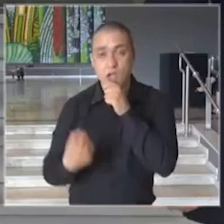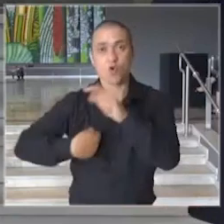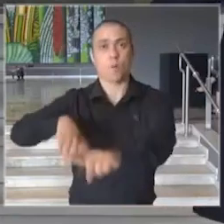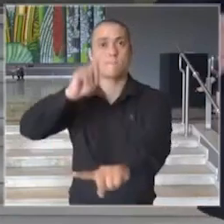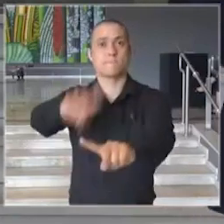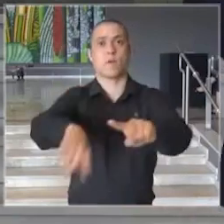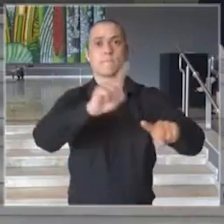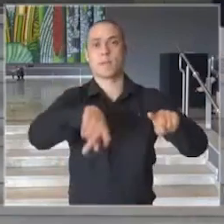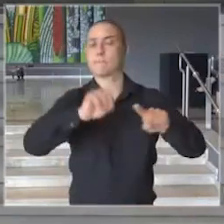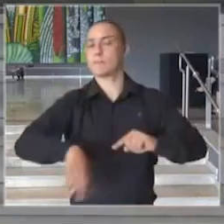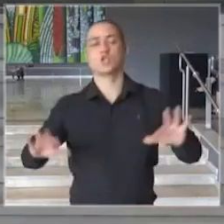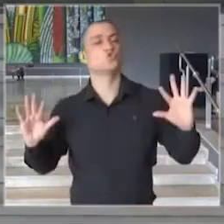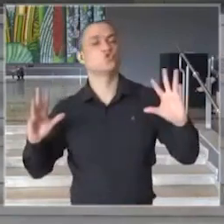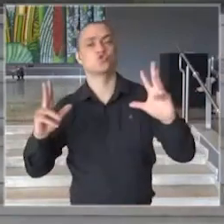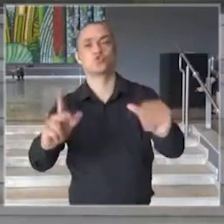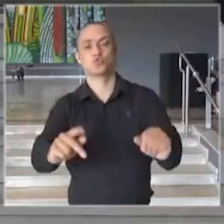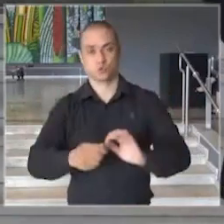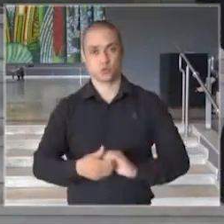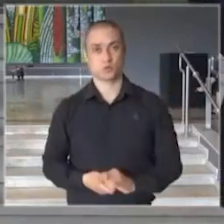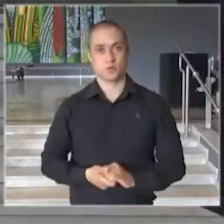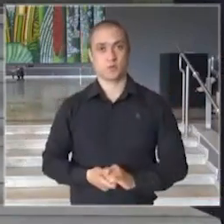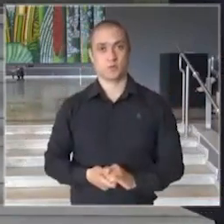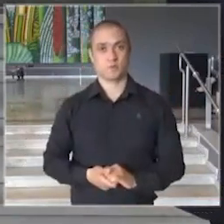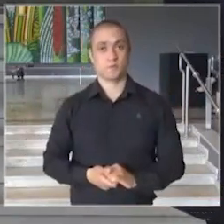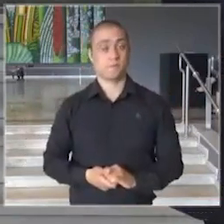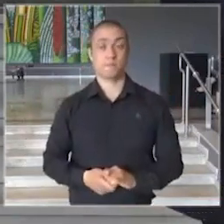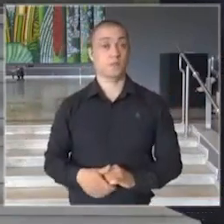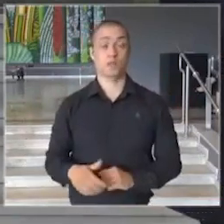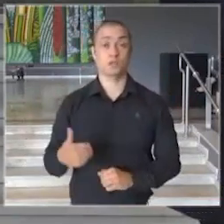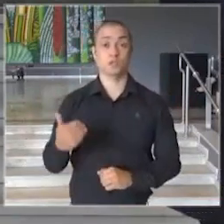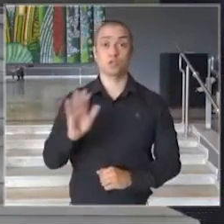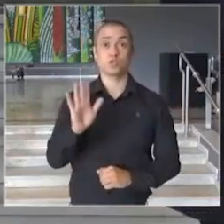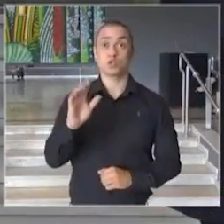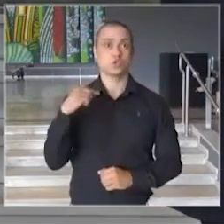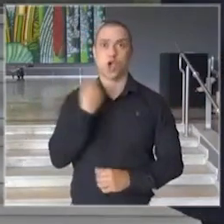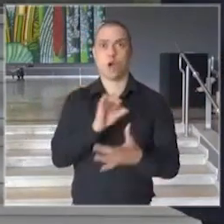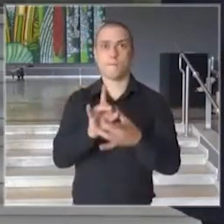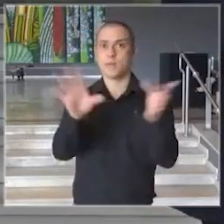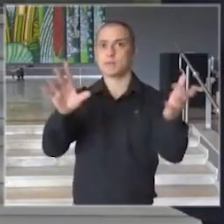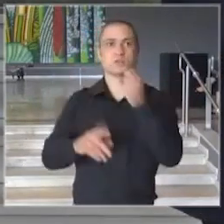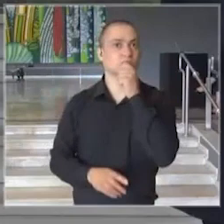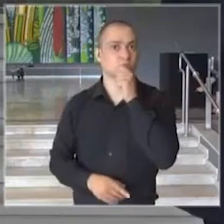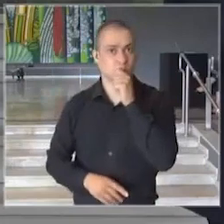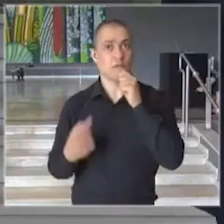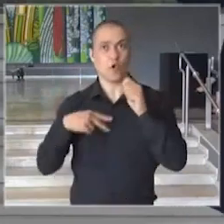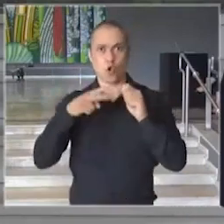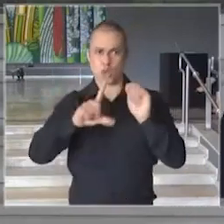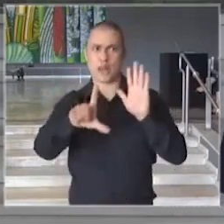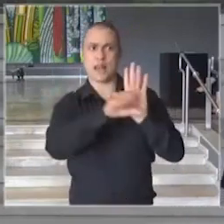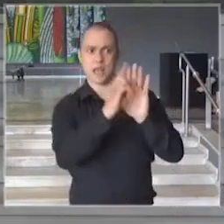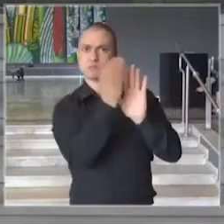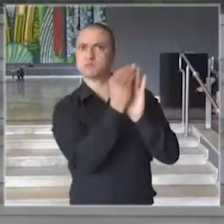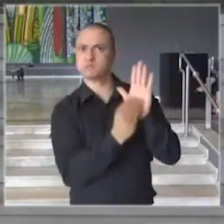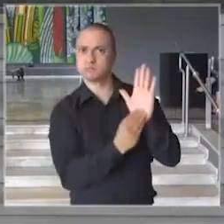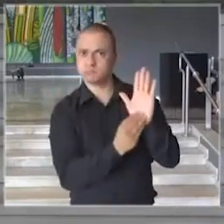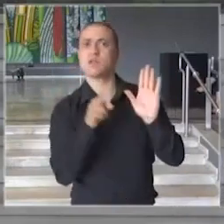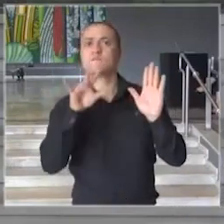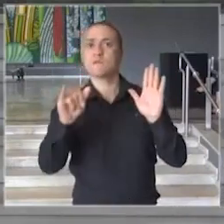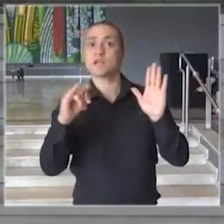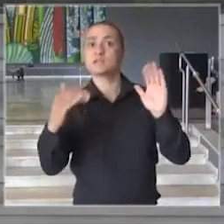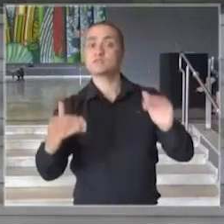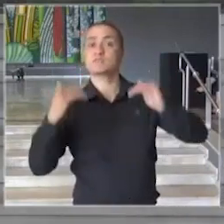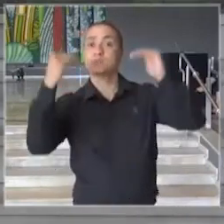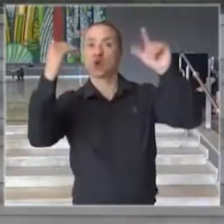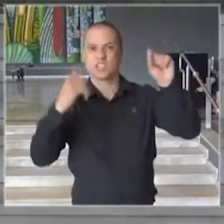vacinação dos brasileiros de São Paulo. Não vamos permitir, adotaremos medidas legais e que se